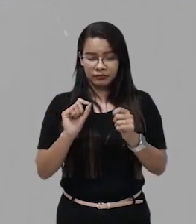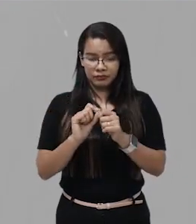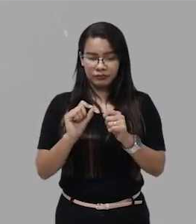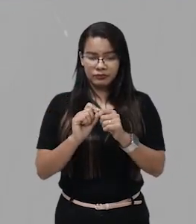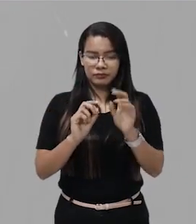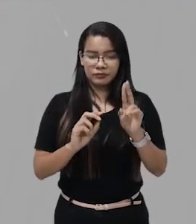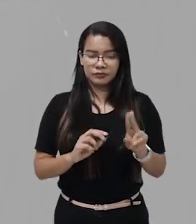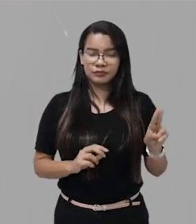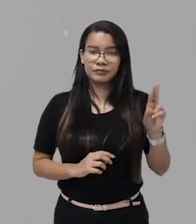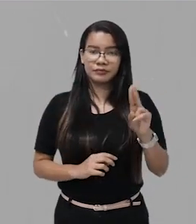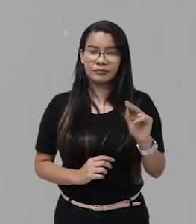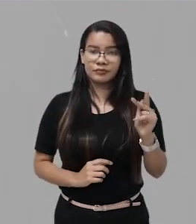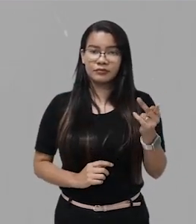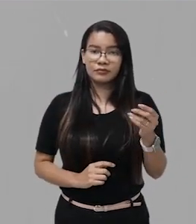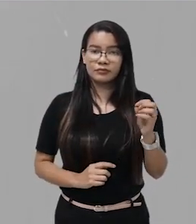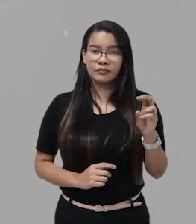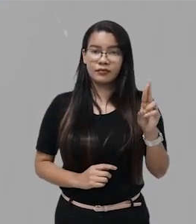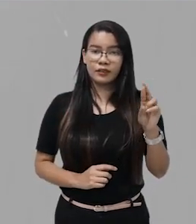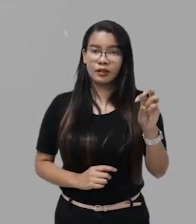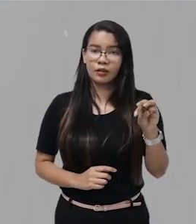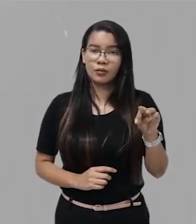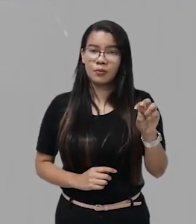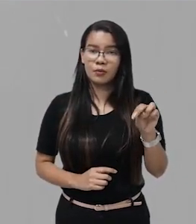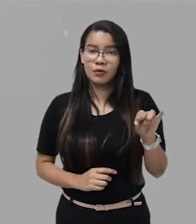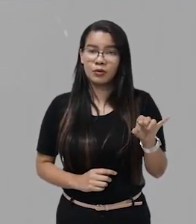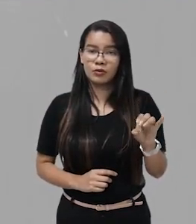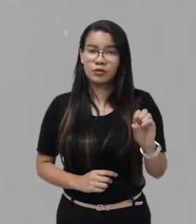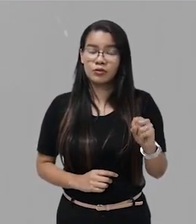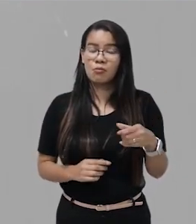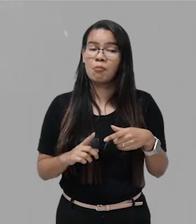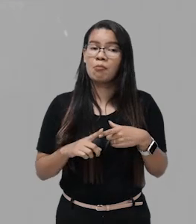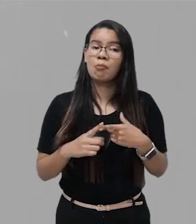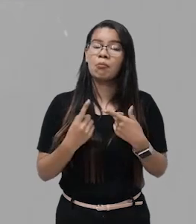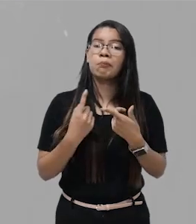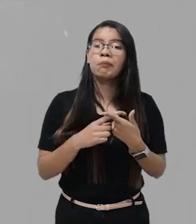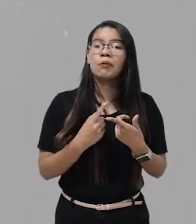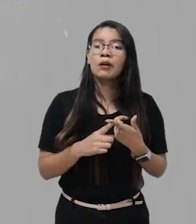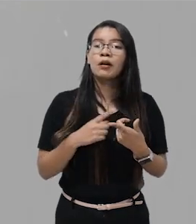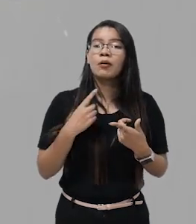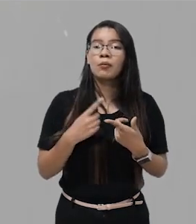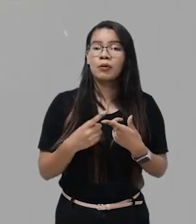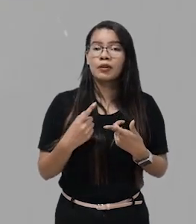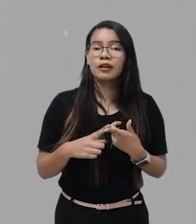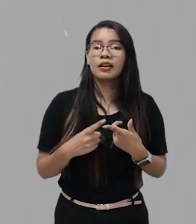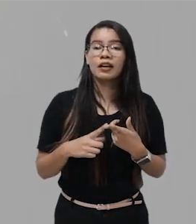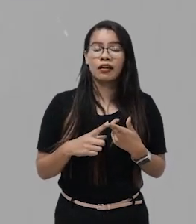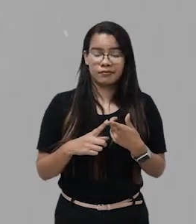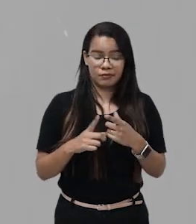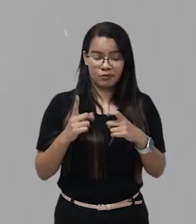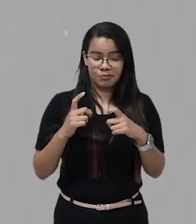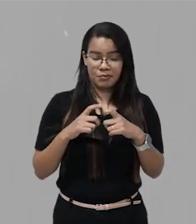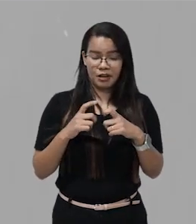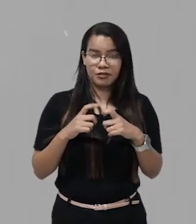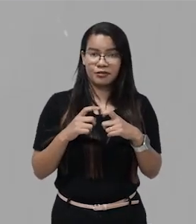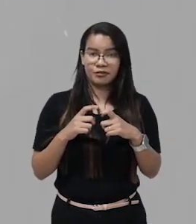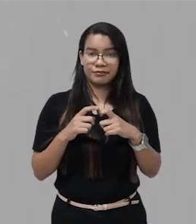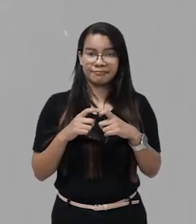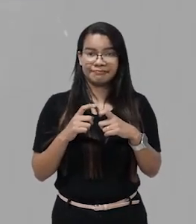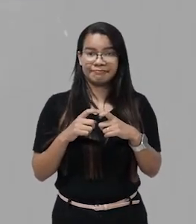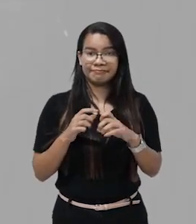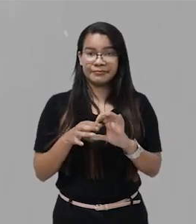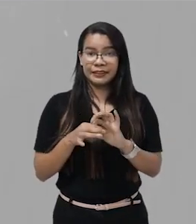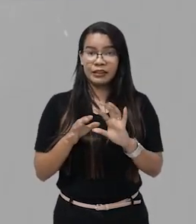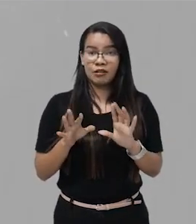o uso de hormônios. Mas através de quê? Através de prescrição médica. Porque ele